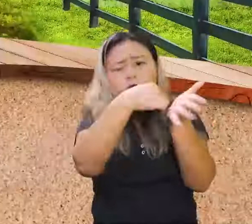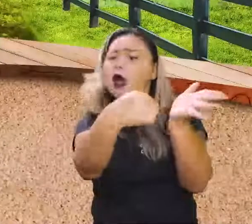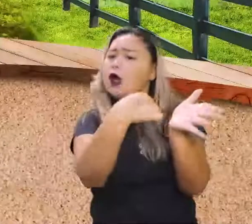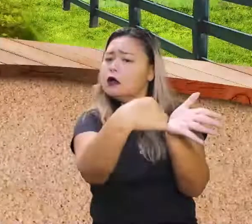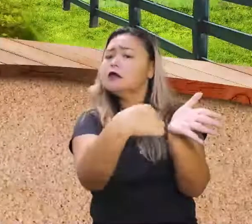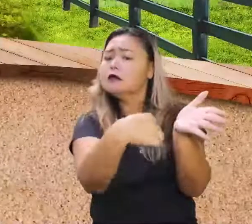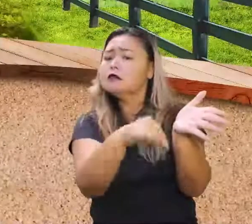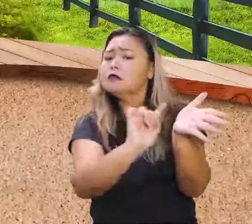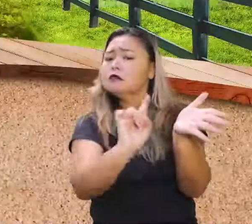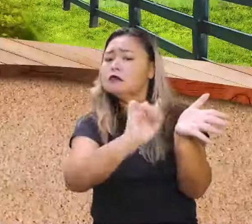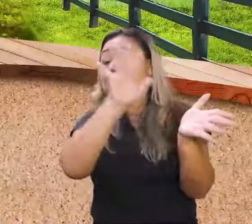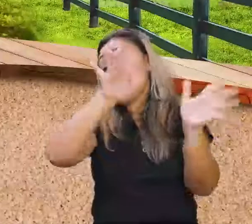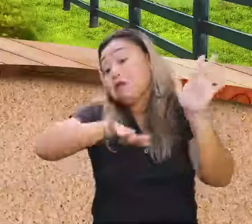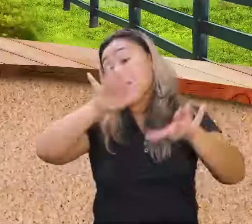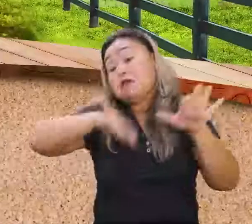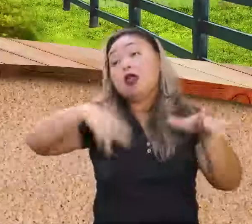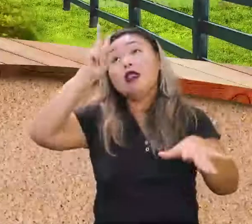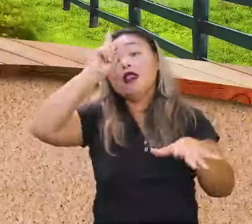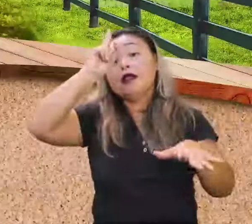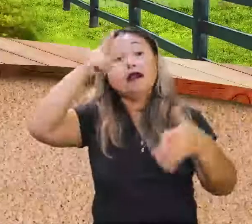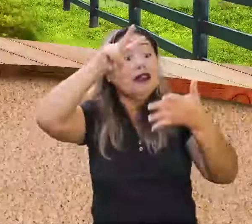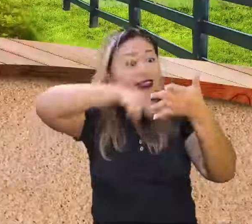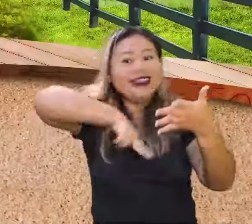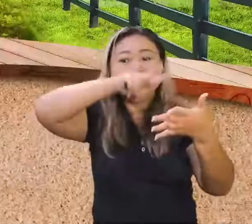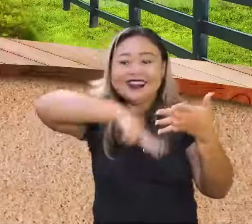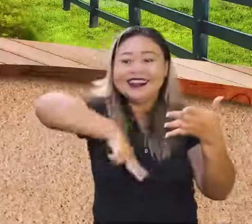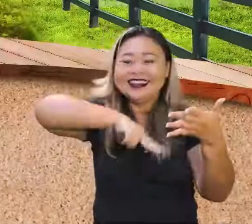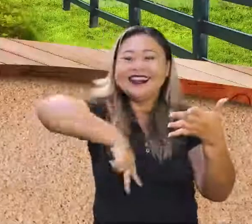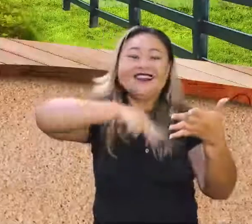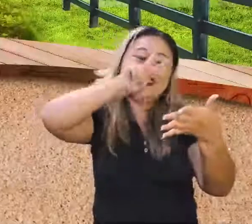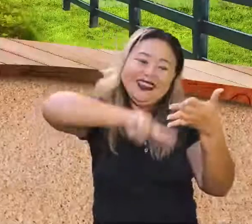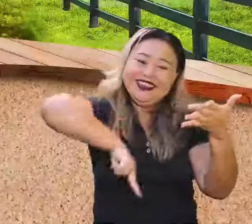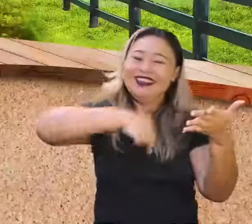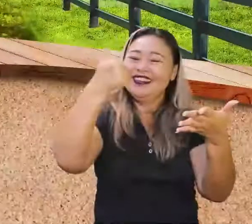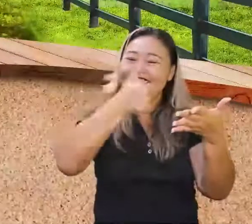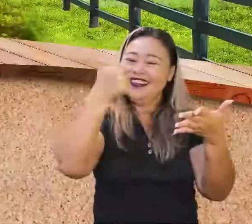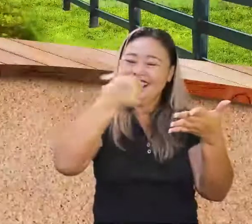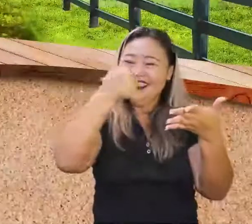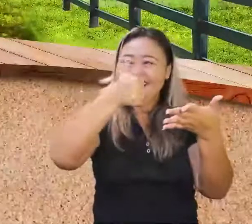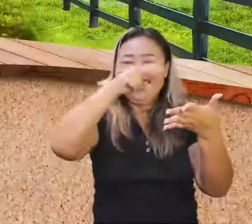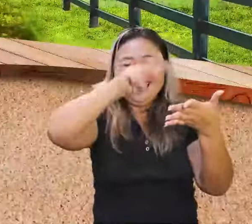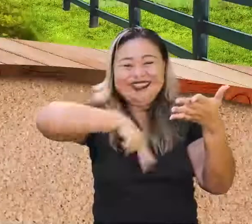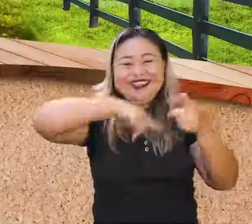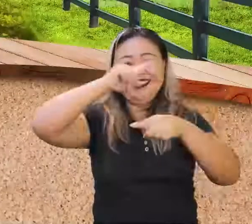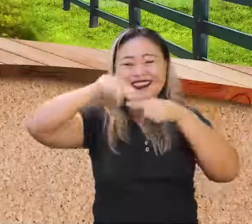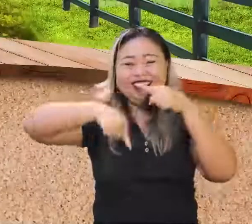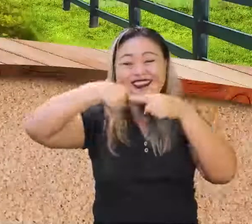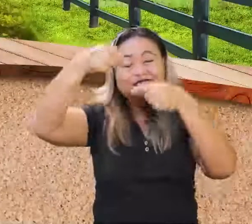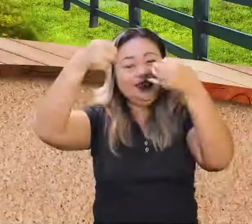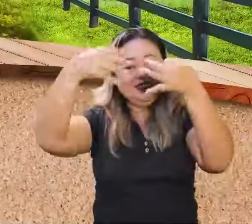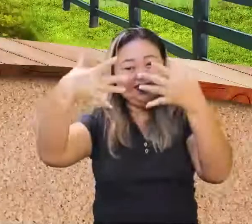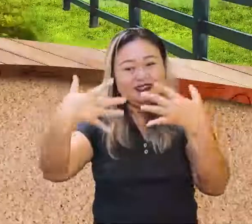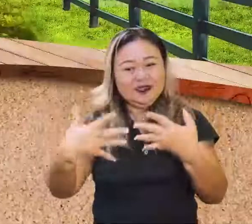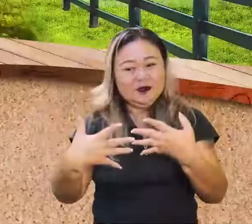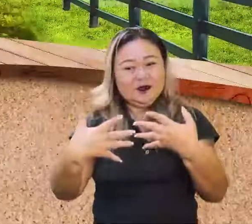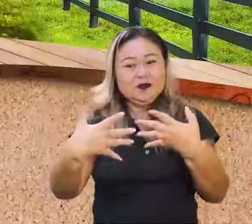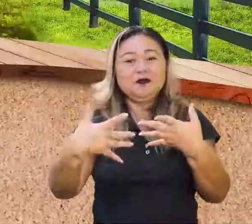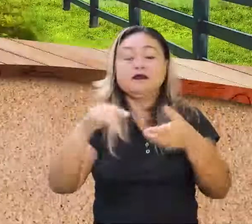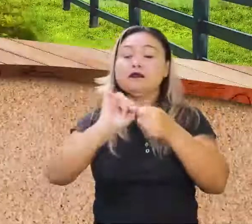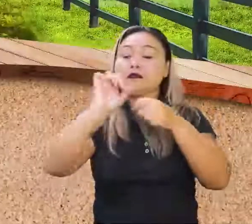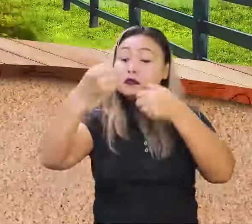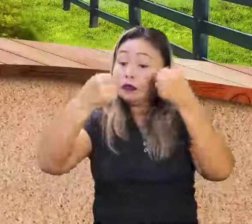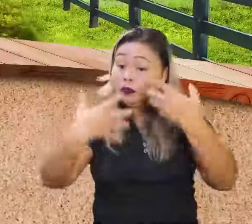ali. Mas aí, às vezes, o tio lembra que tem que ler. Aí o tio lê primeiro tudo e explico. Então, enquanto eu